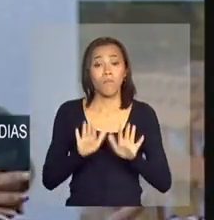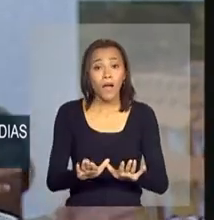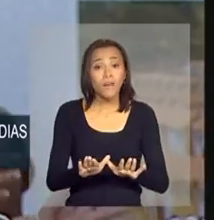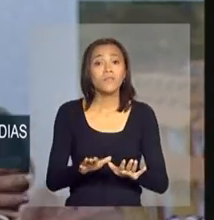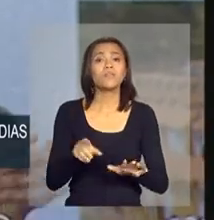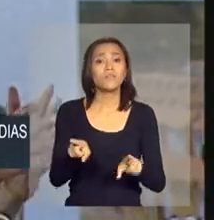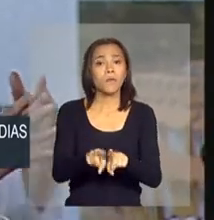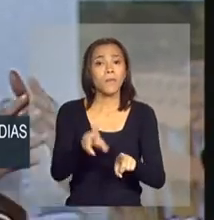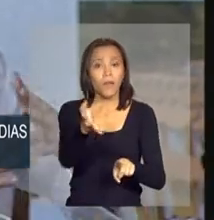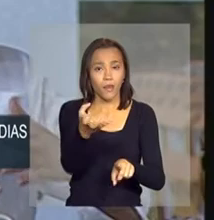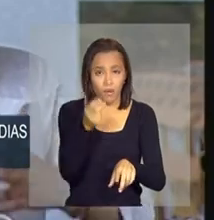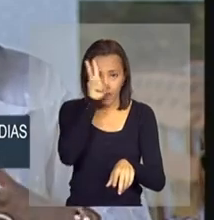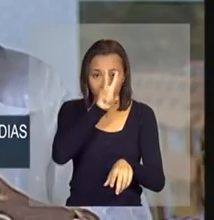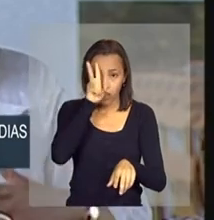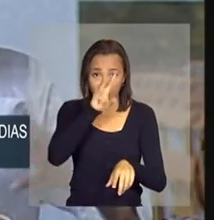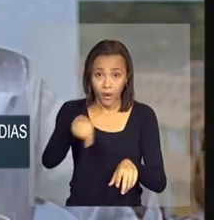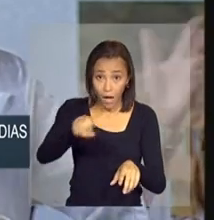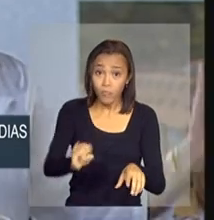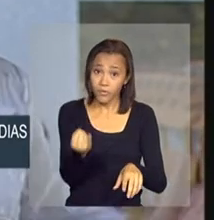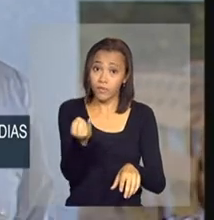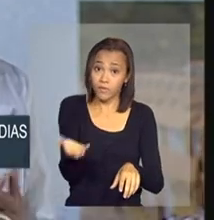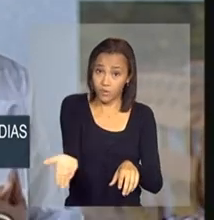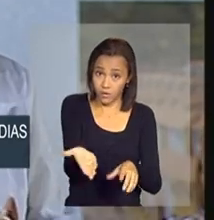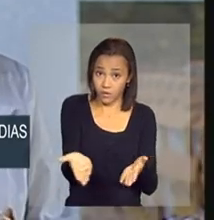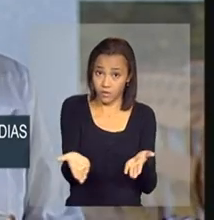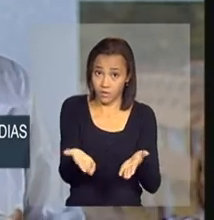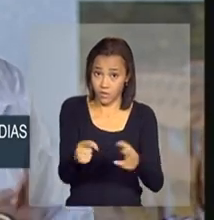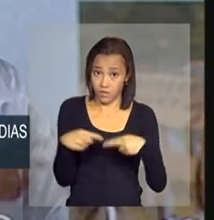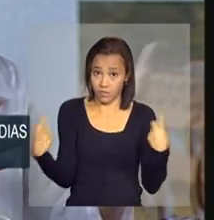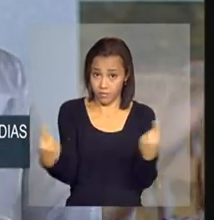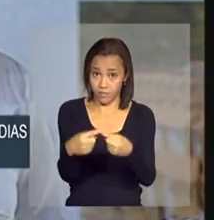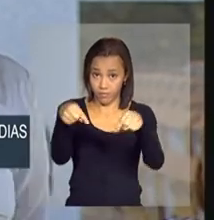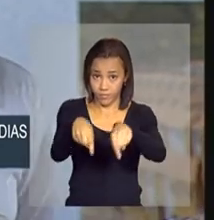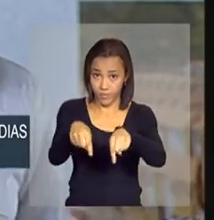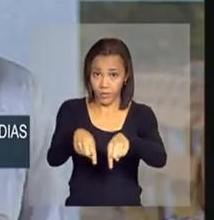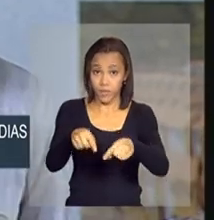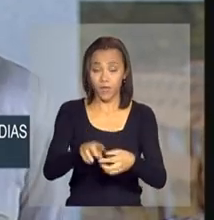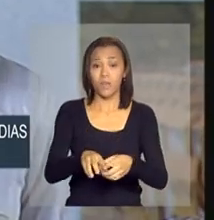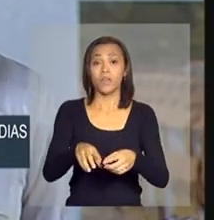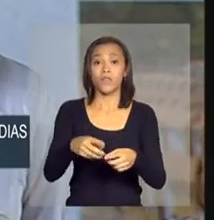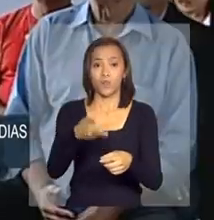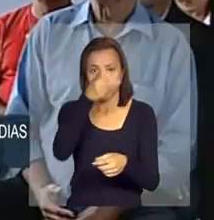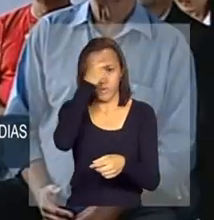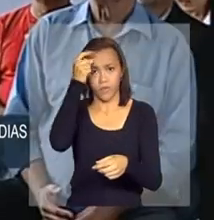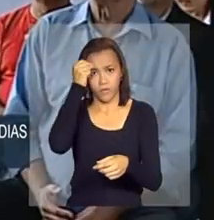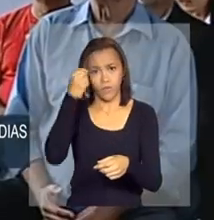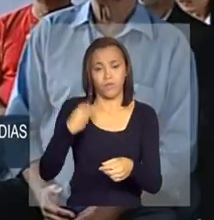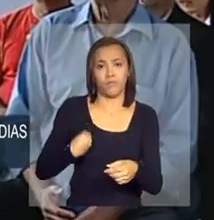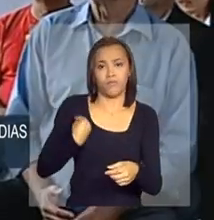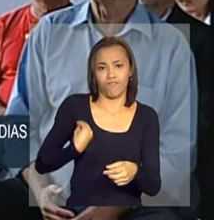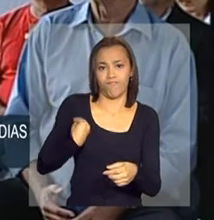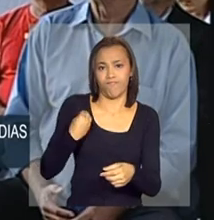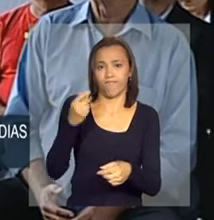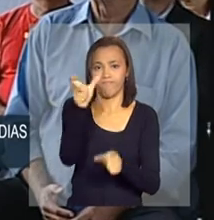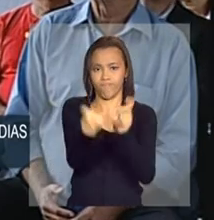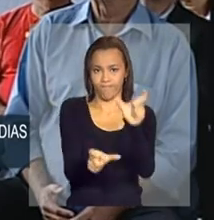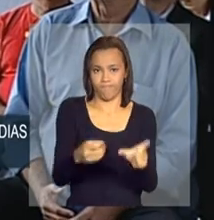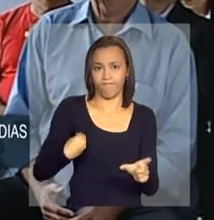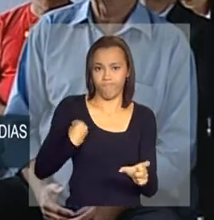eu queria lembrar aproveitando essa reunião e os prefeitos aqui presentes